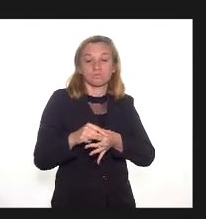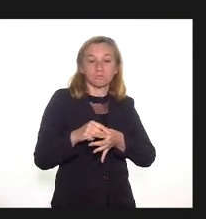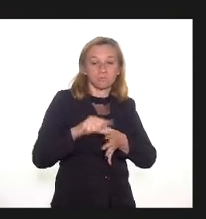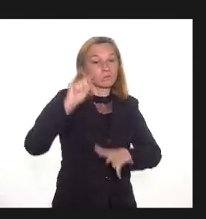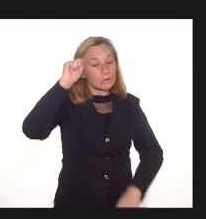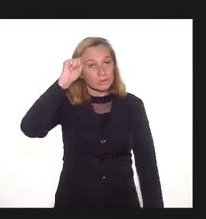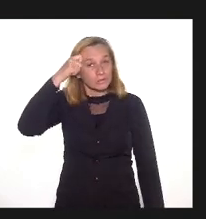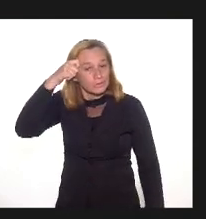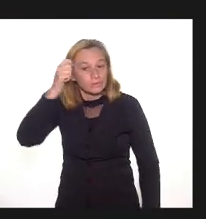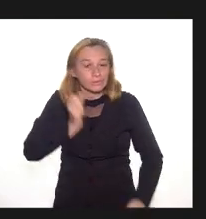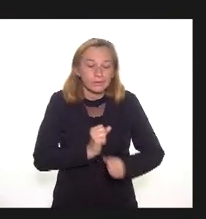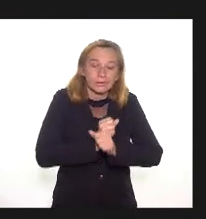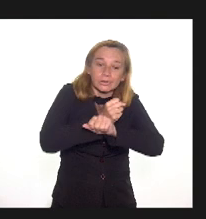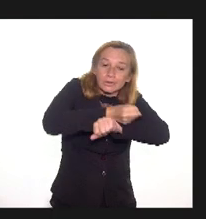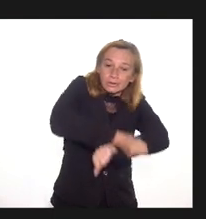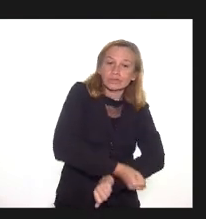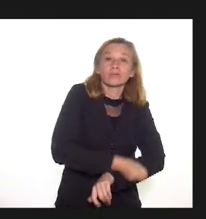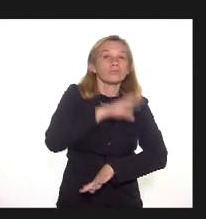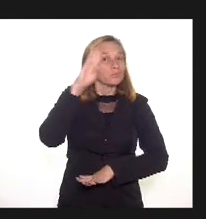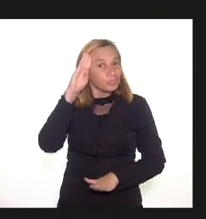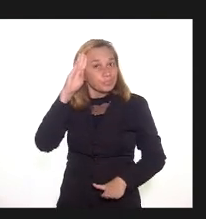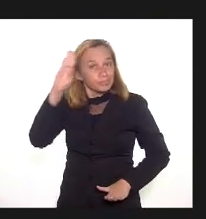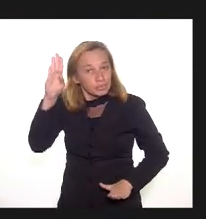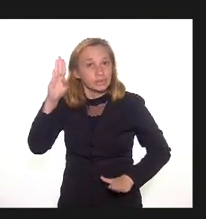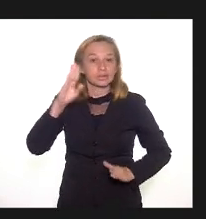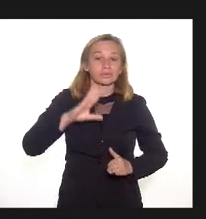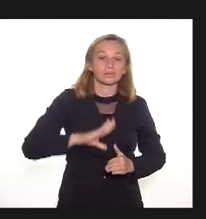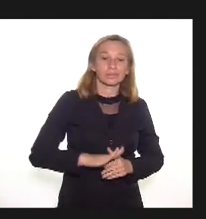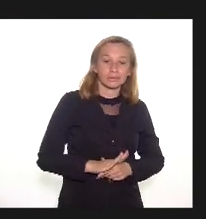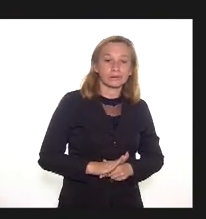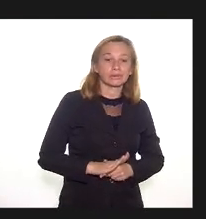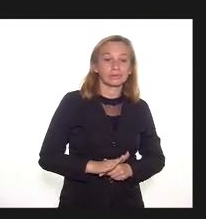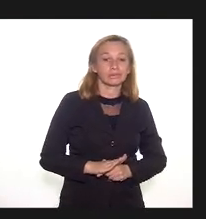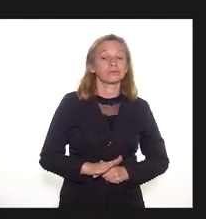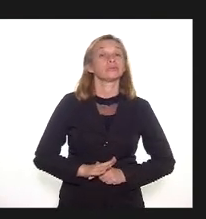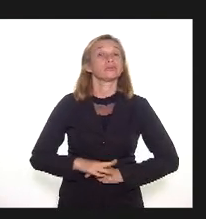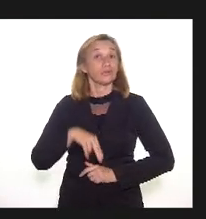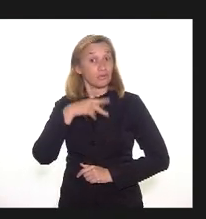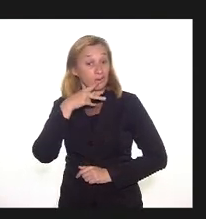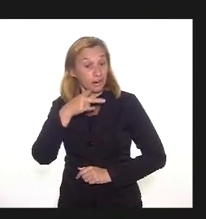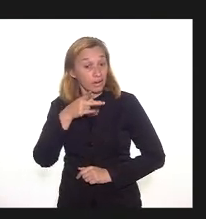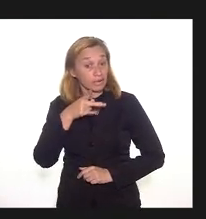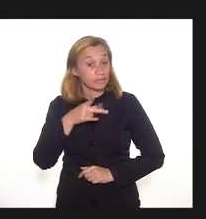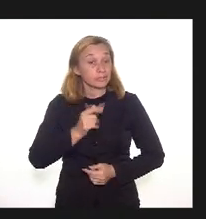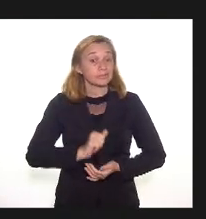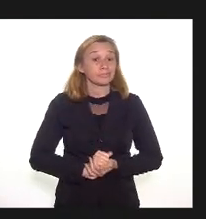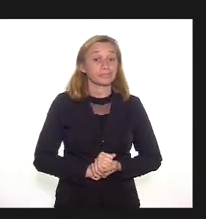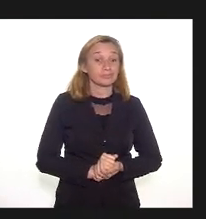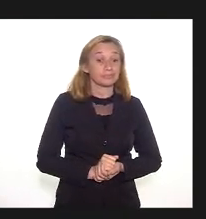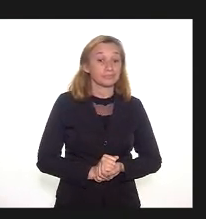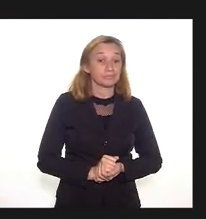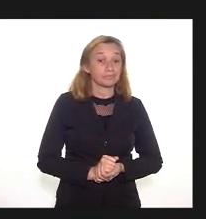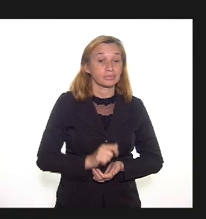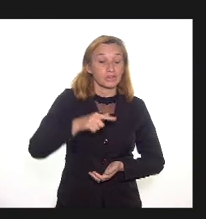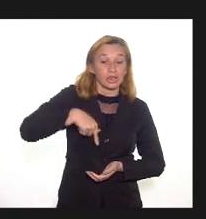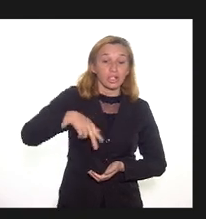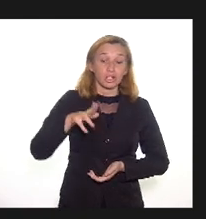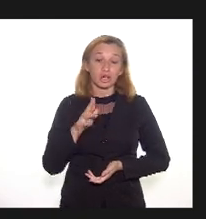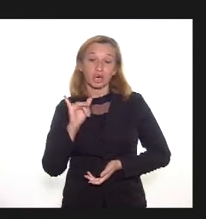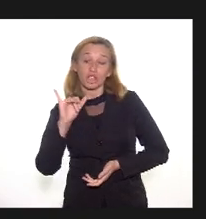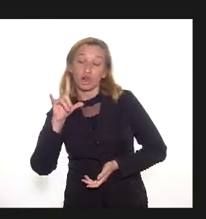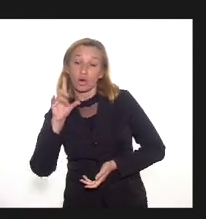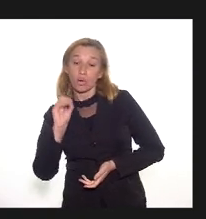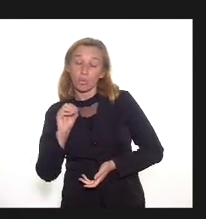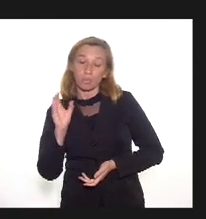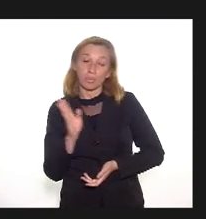escravos principalmente e vou me deter nisso a partir do quilombo dos